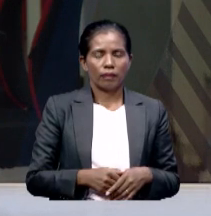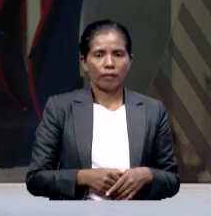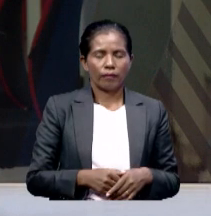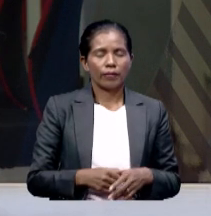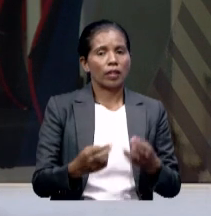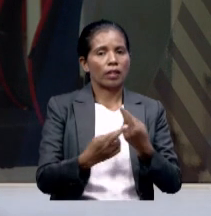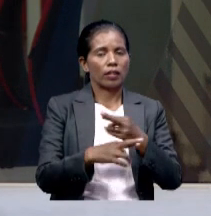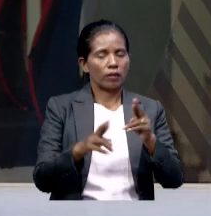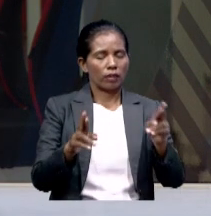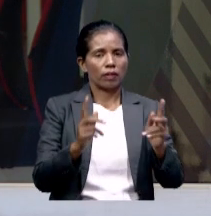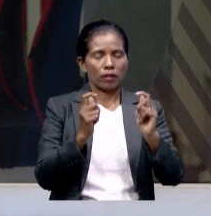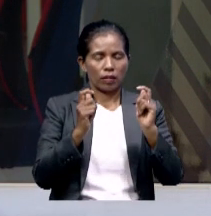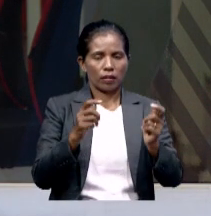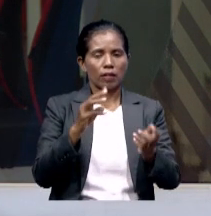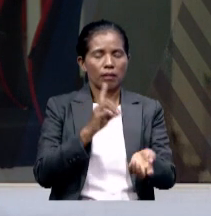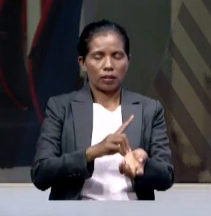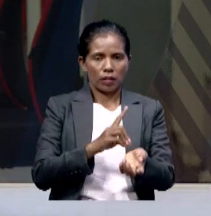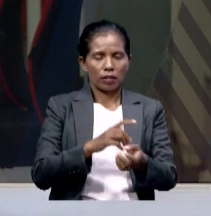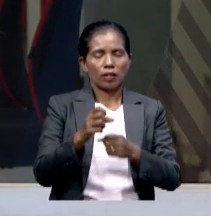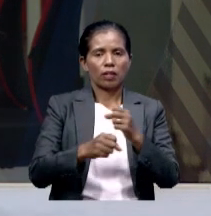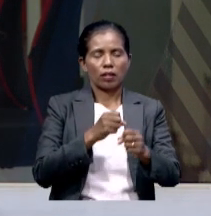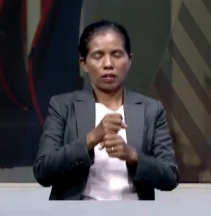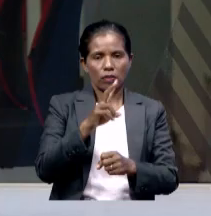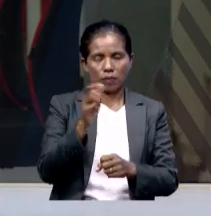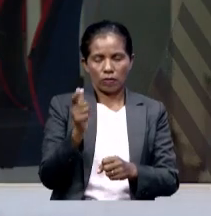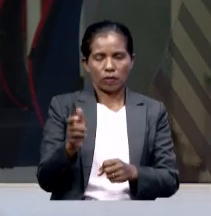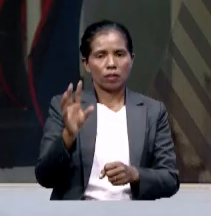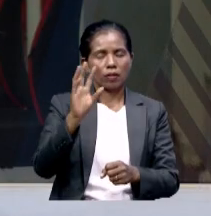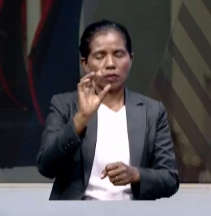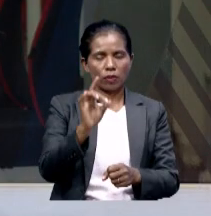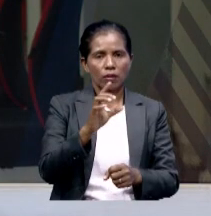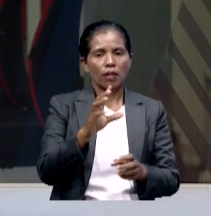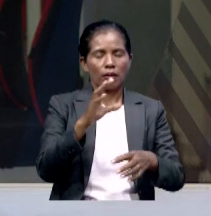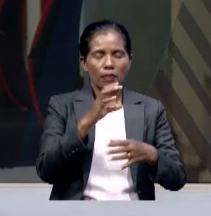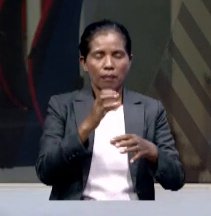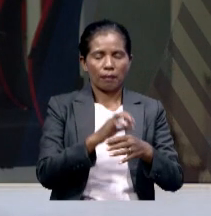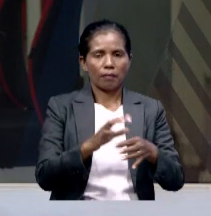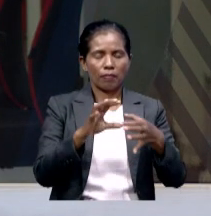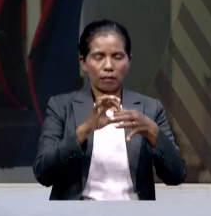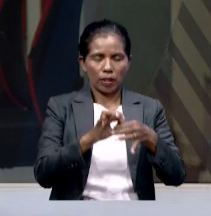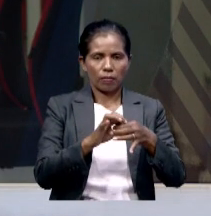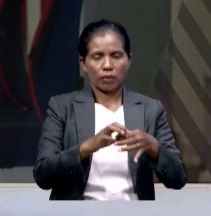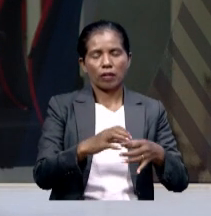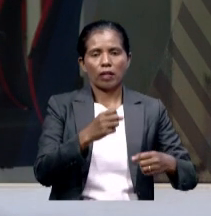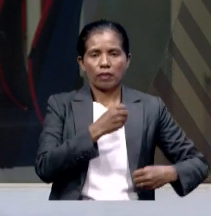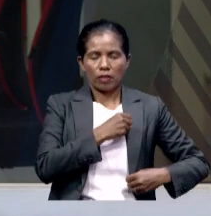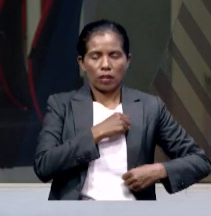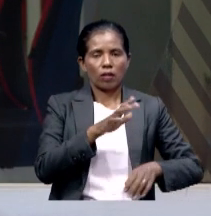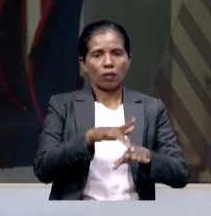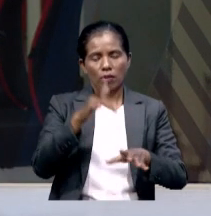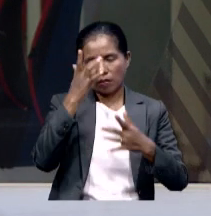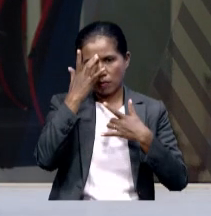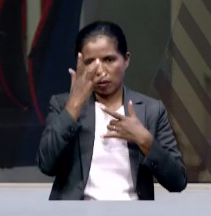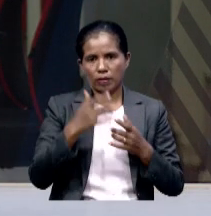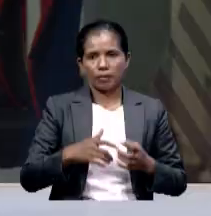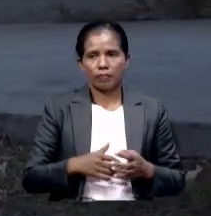Resultado teste médico ia tinari un ruar un ruar sin de hatudu, membro FF de Teli Balun Daet Moras.